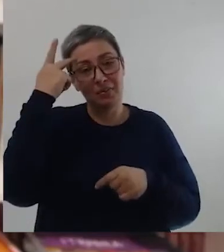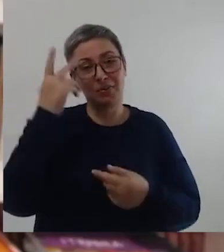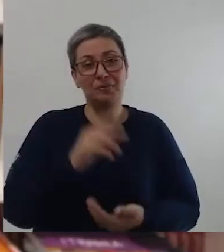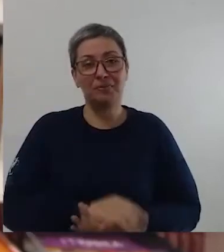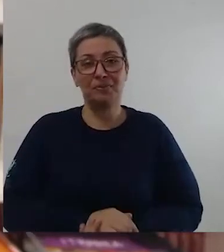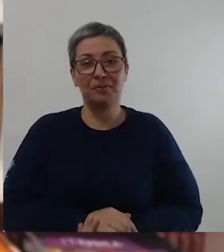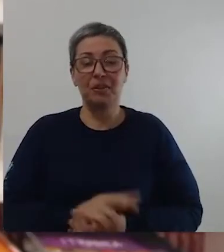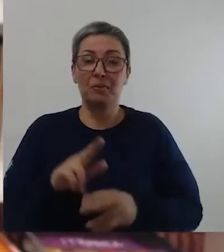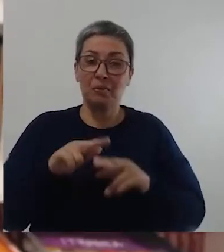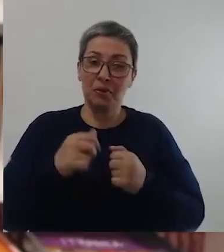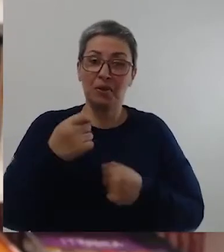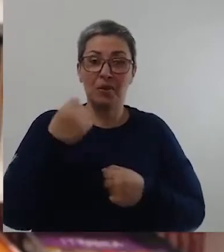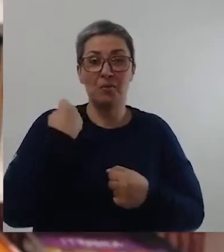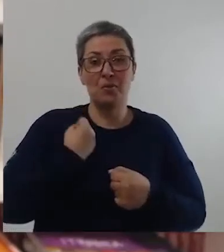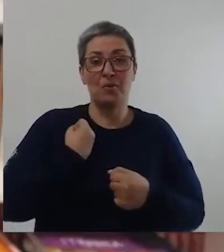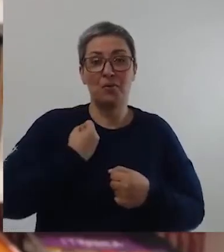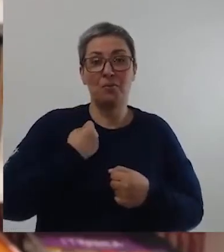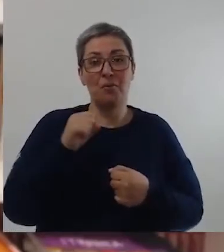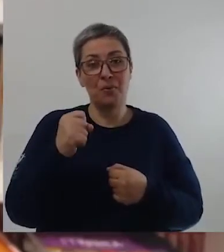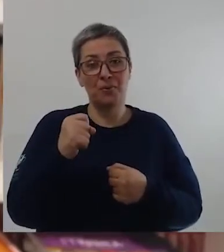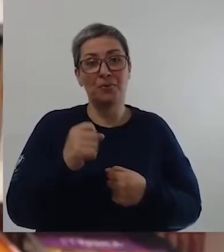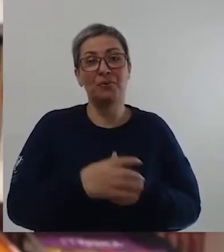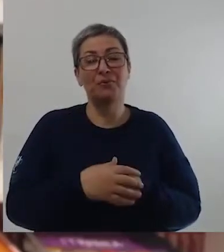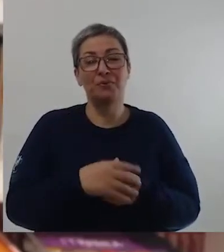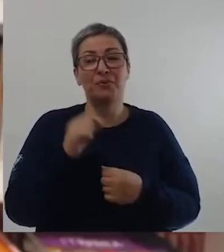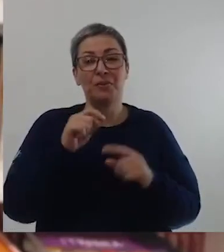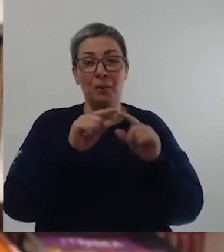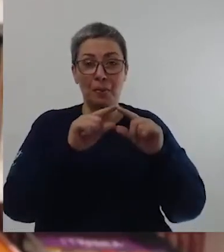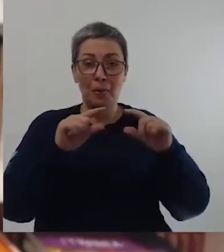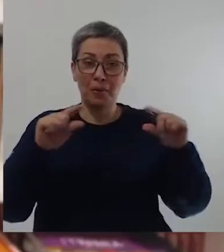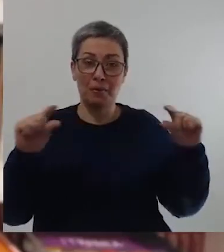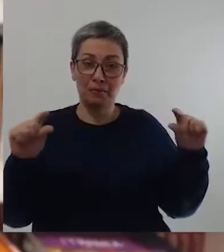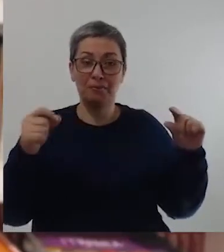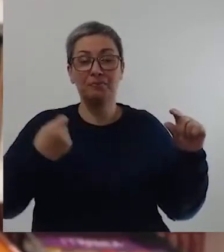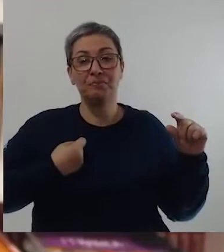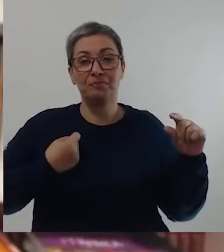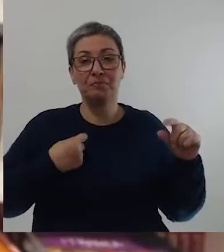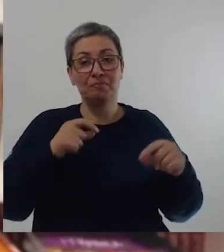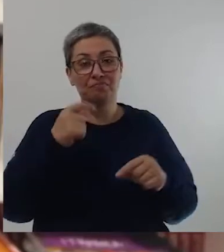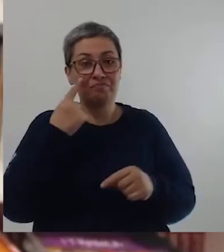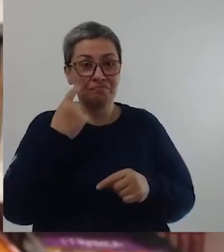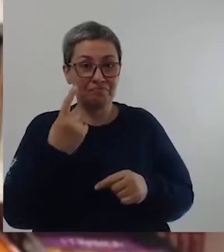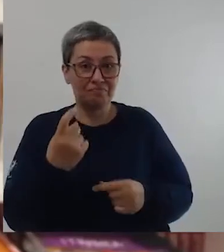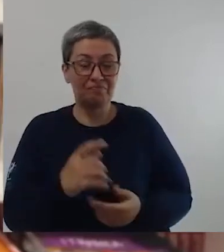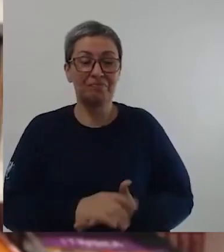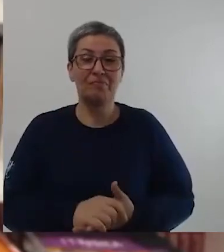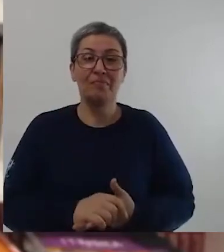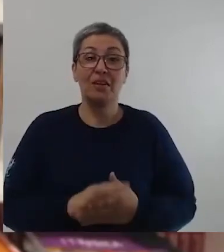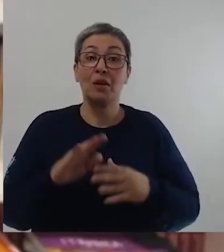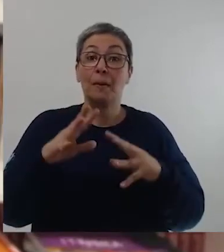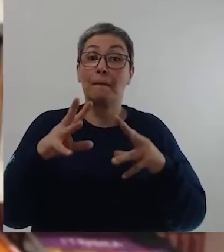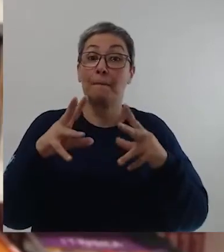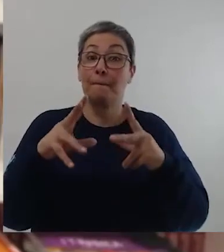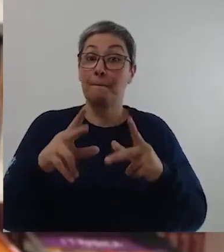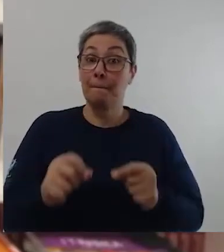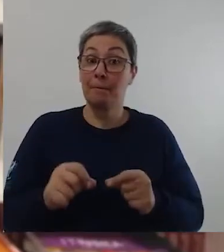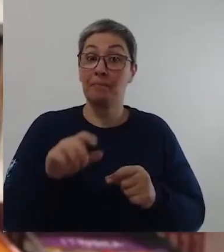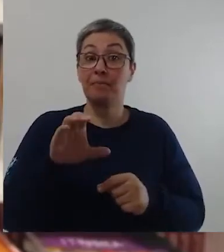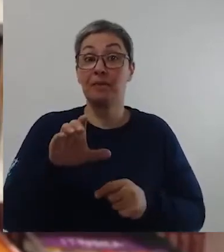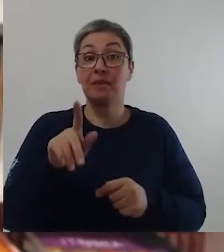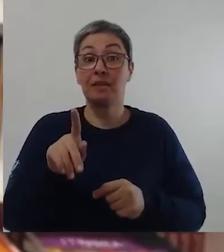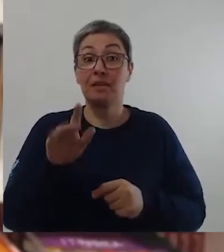aqui no Estado de São Paulo né por isso tem essa sequência de numeração aí olha que interessante